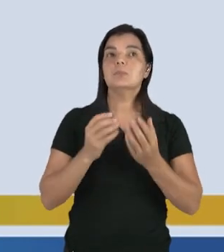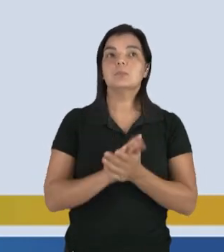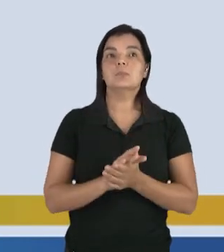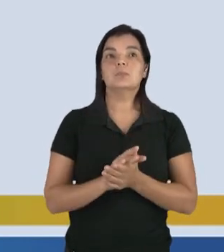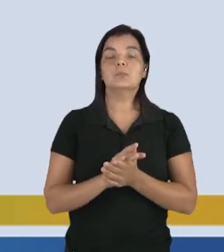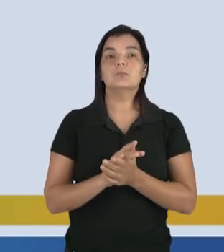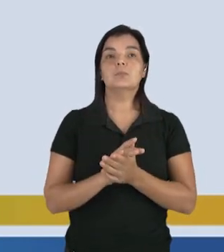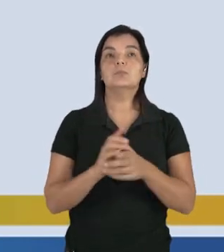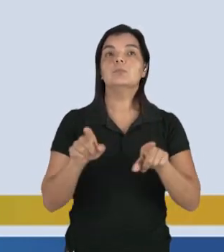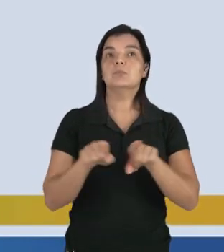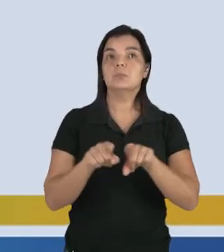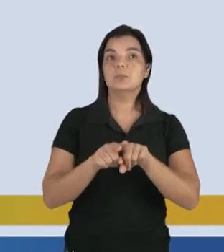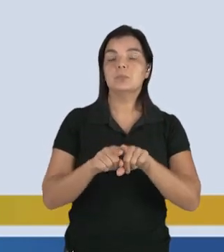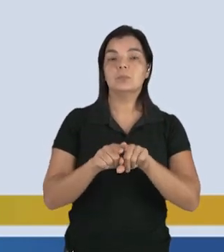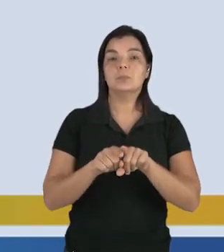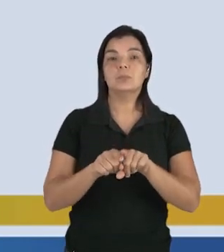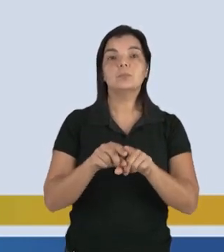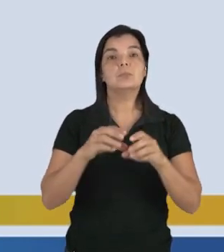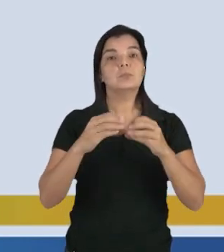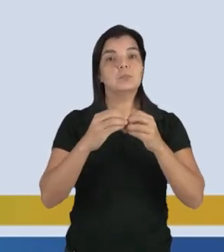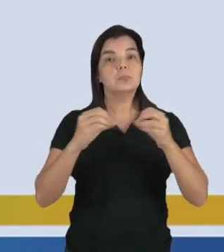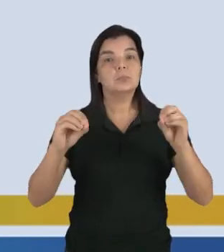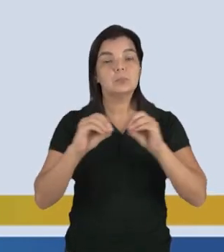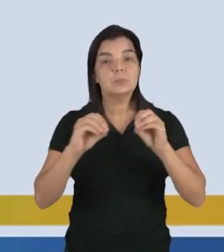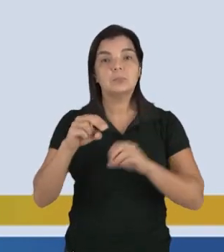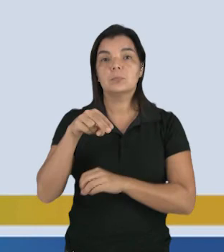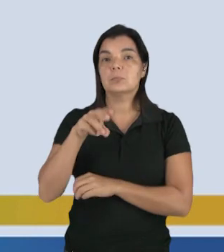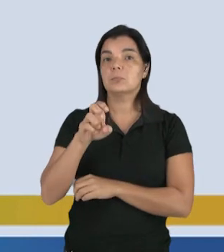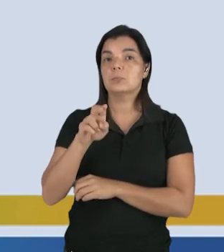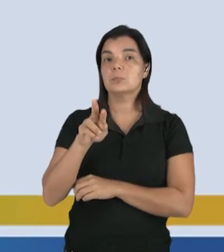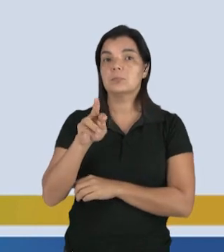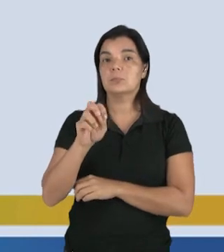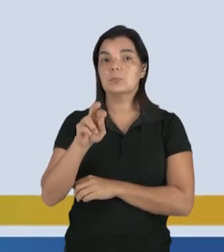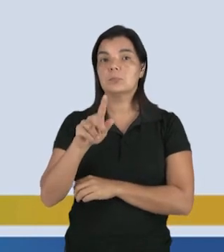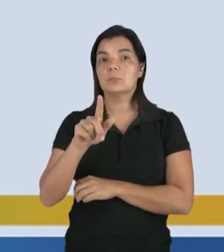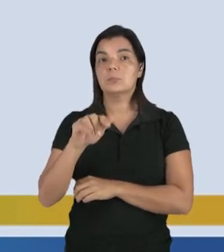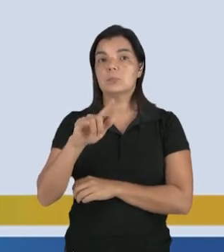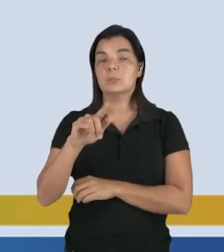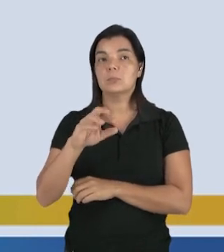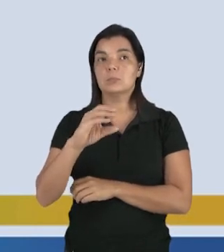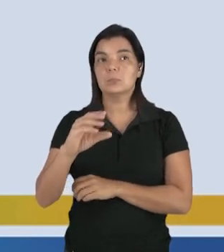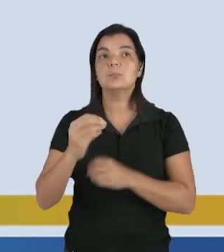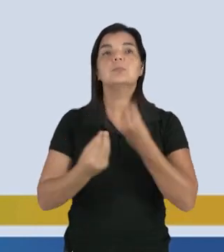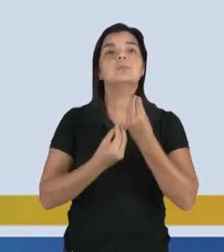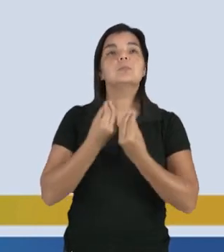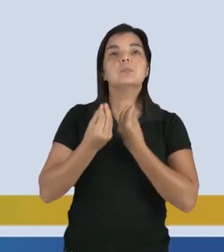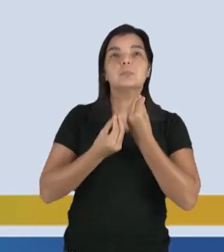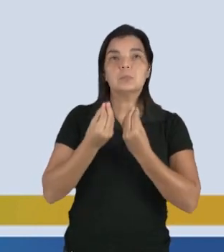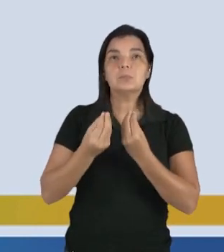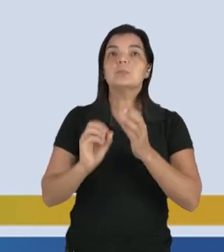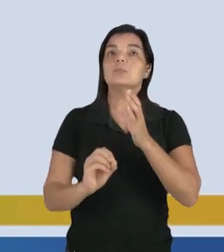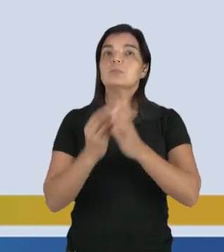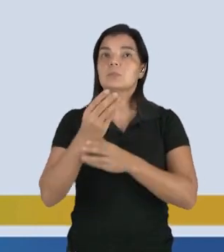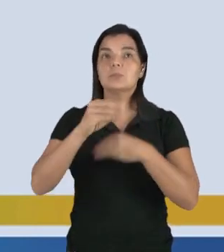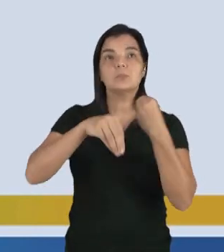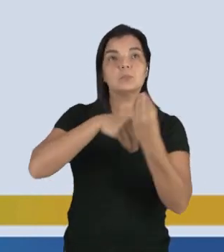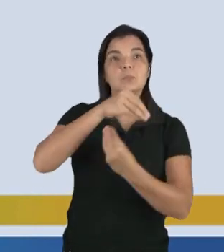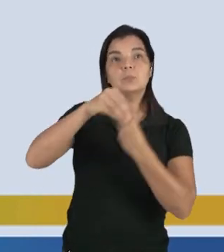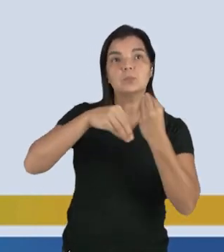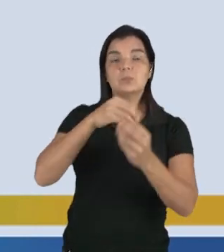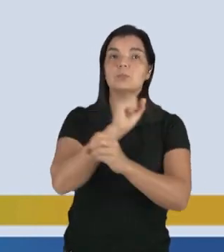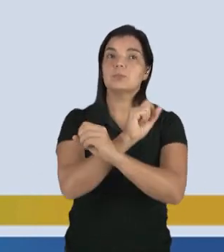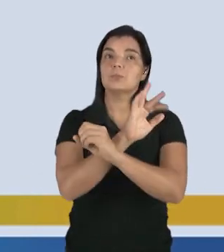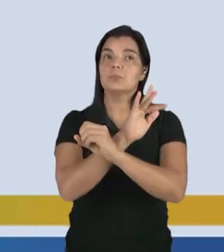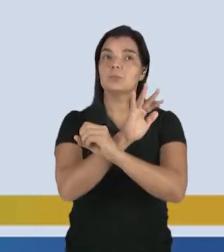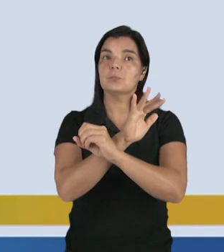os sais eles são obtidos através da reação de neutralização. Então, as reações de neutralização ocorrem quando